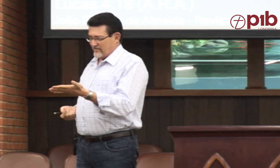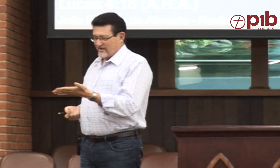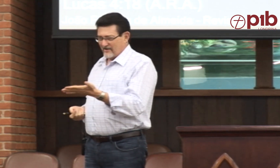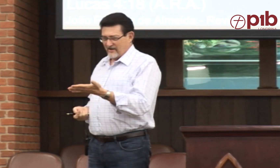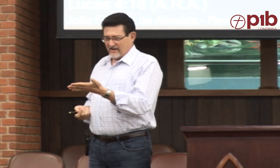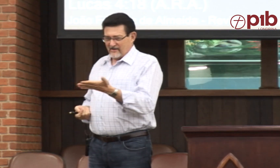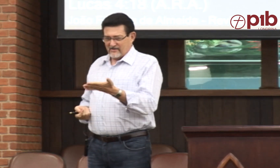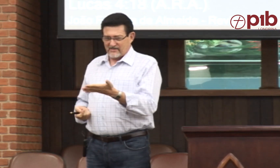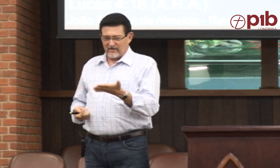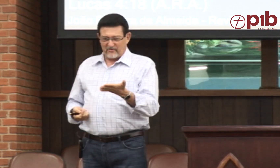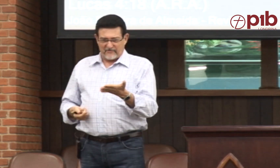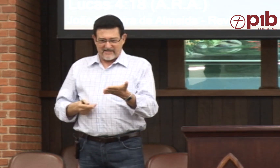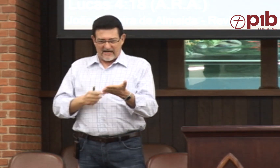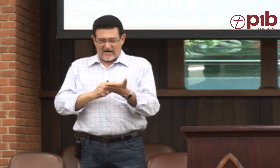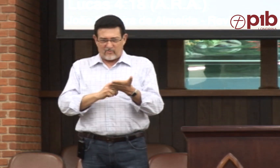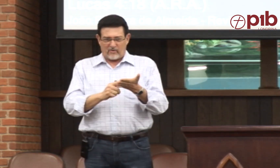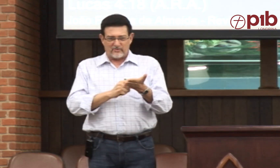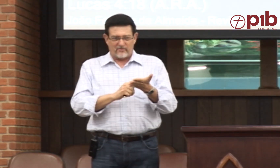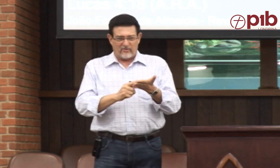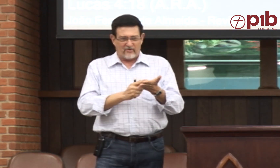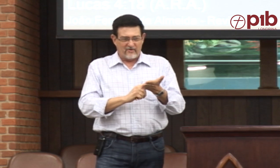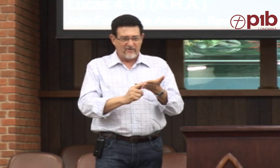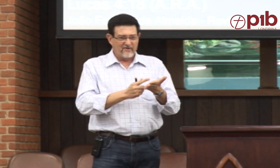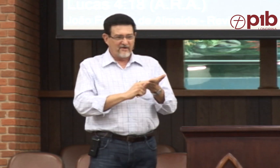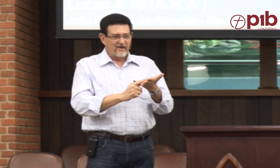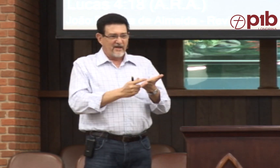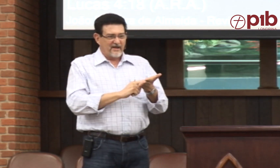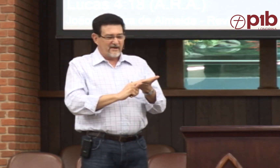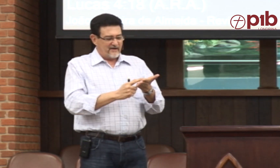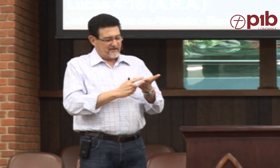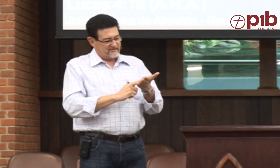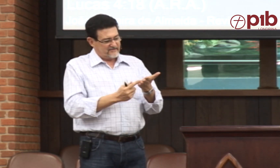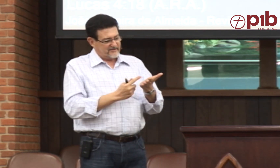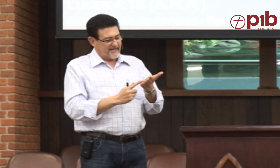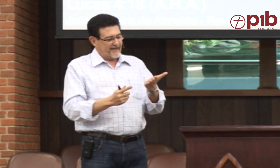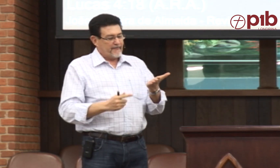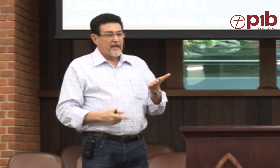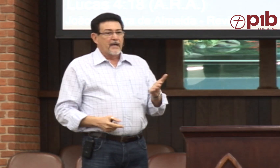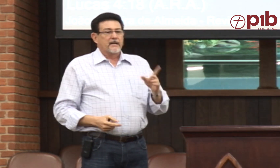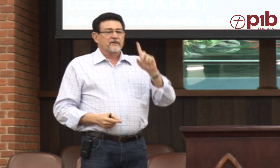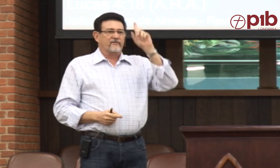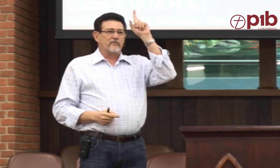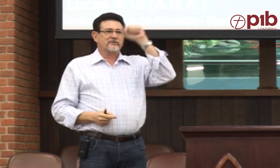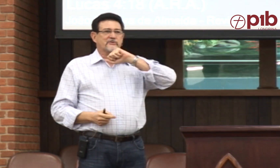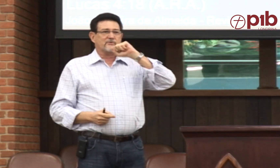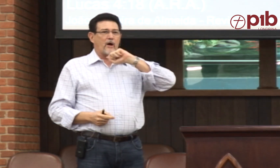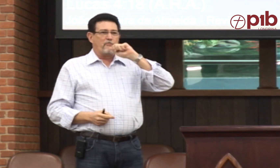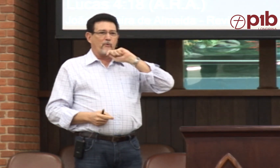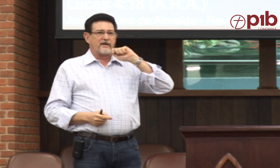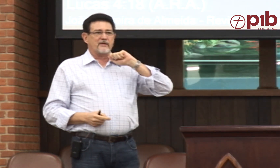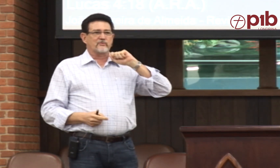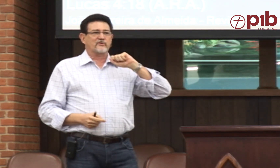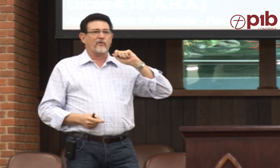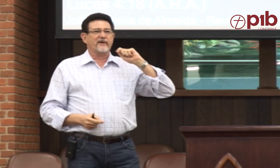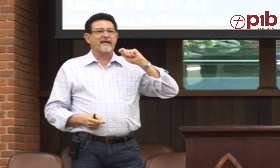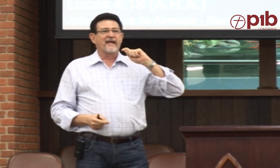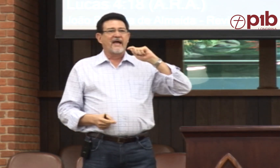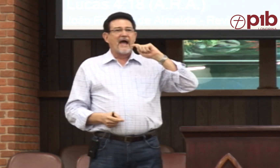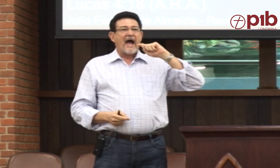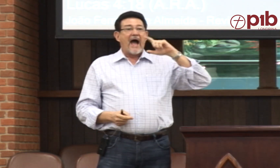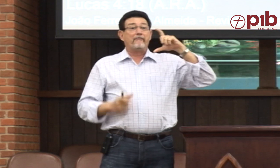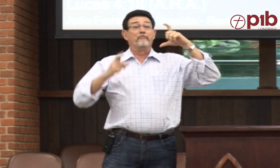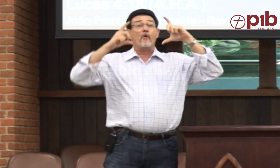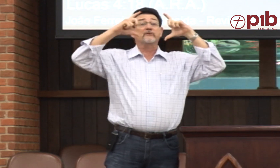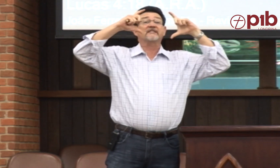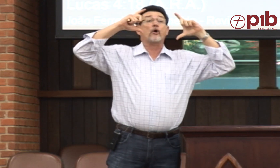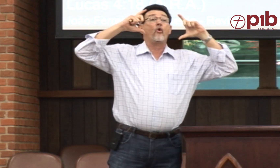se eu se eu não fizer de acordo com é nós vamos estudar um pouquinho sobre